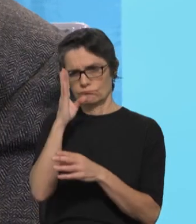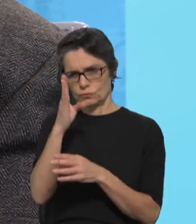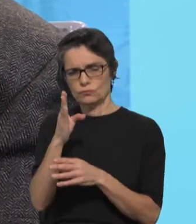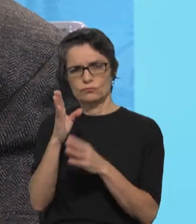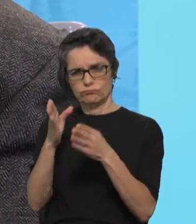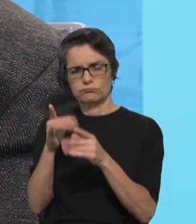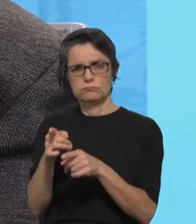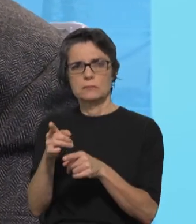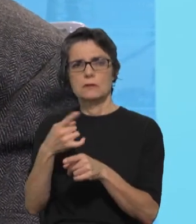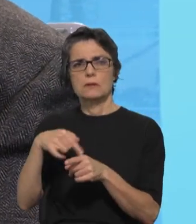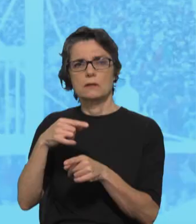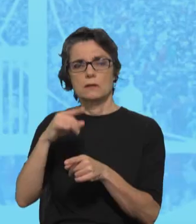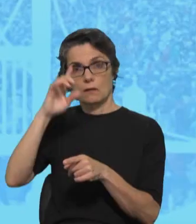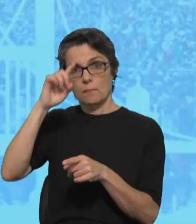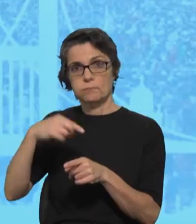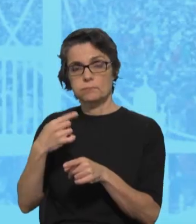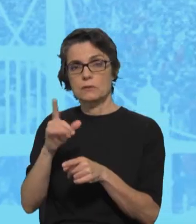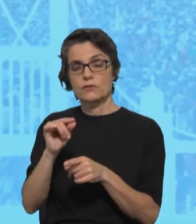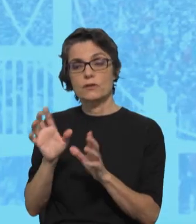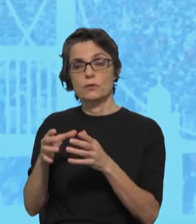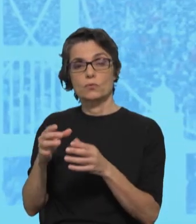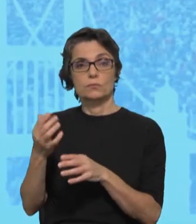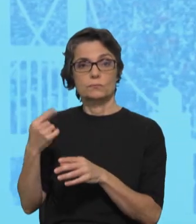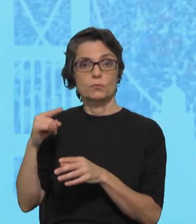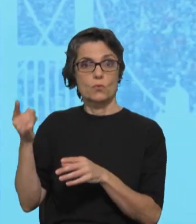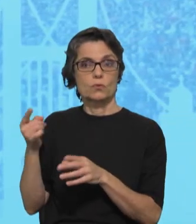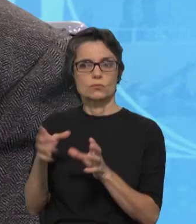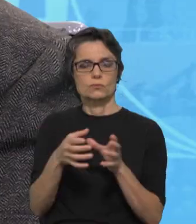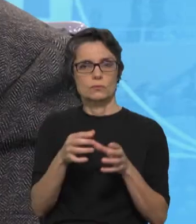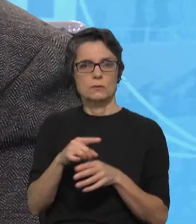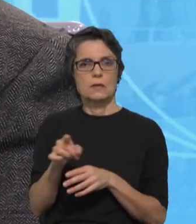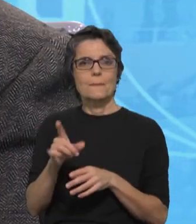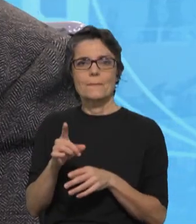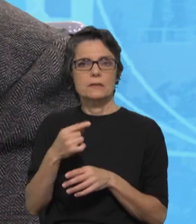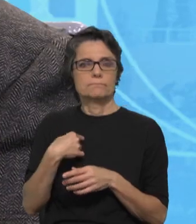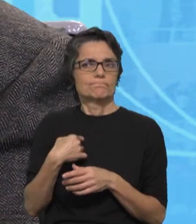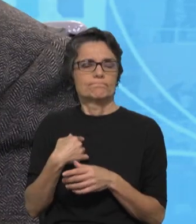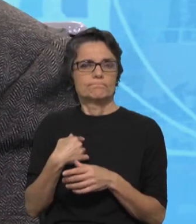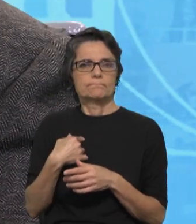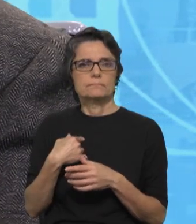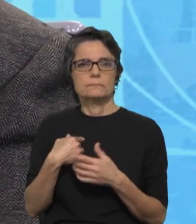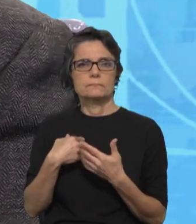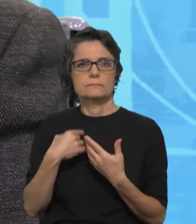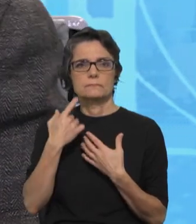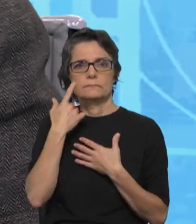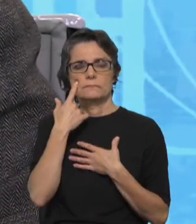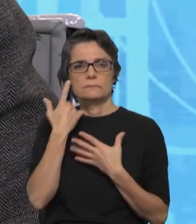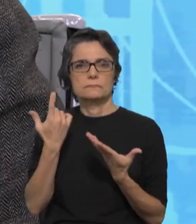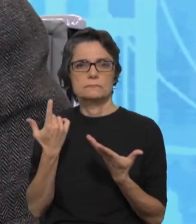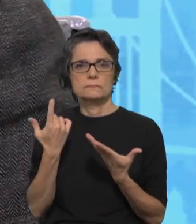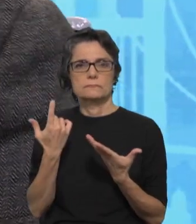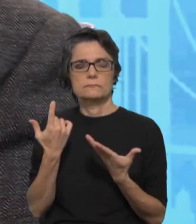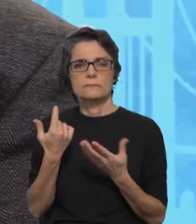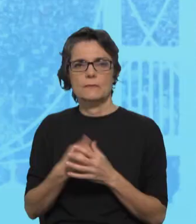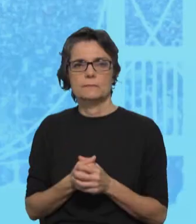facto sabia da existência de grupos, mas não tinha ainda voz ativa para participar desses fóruns.